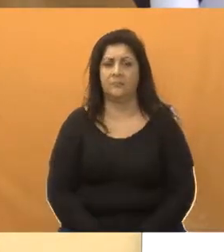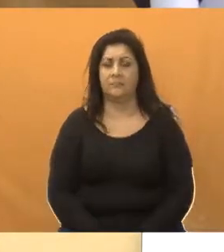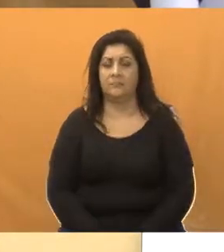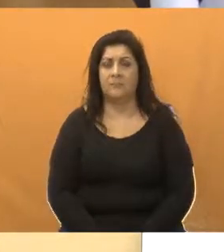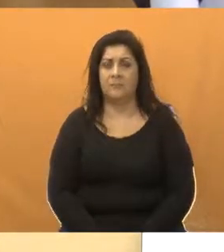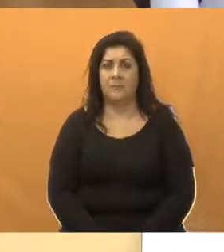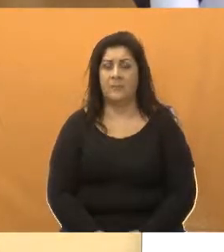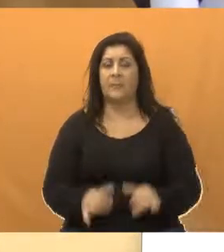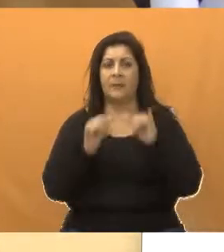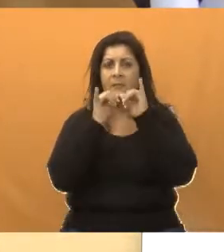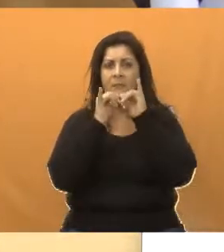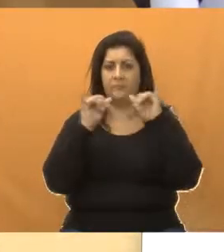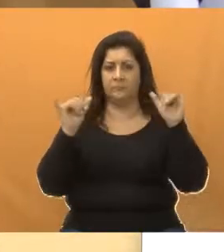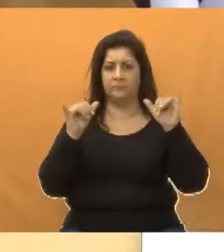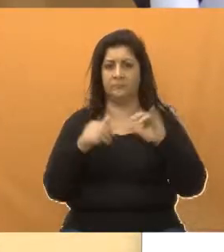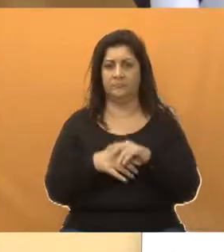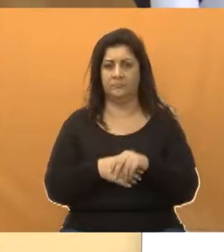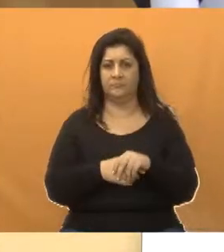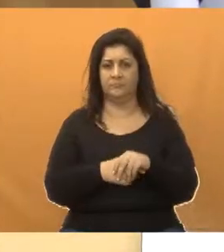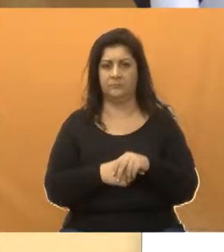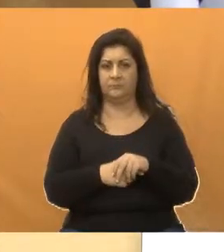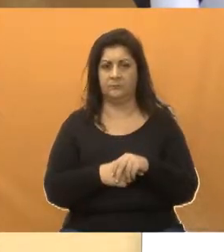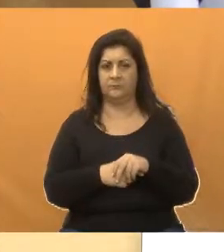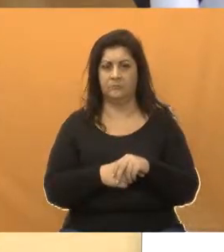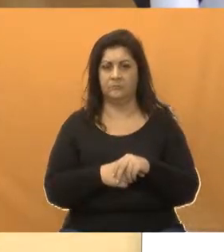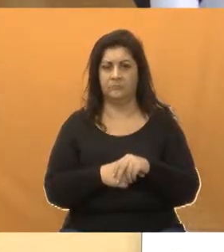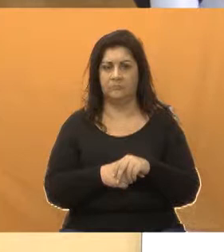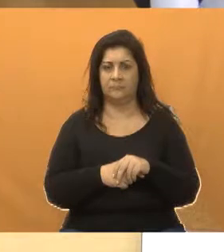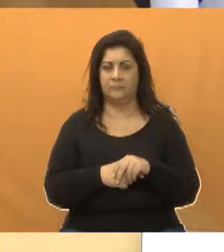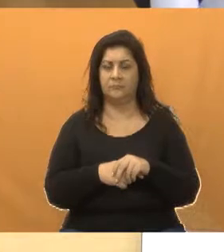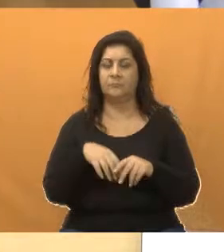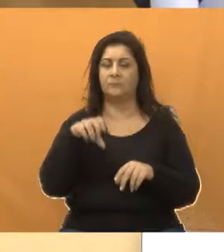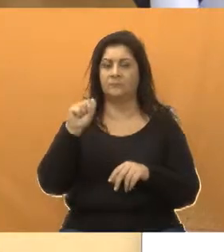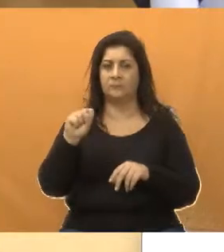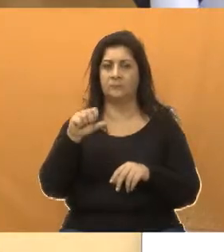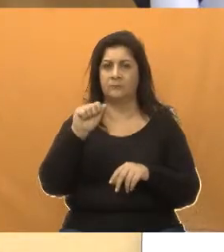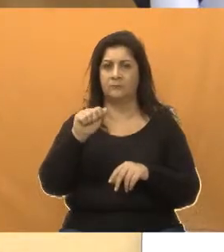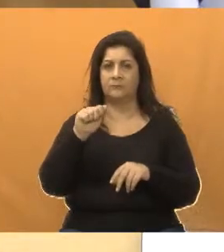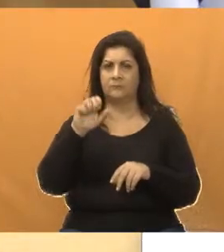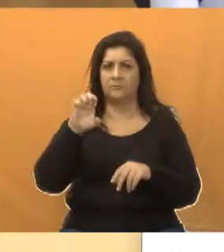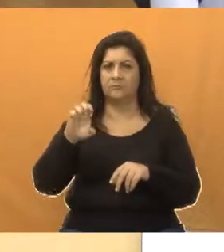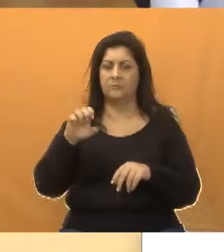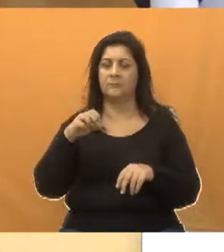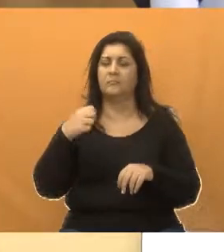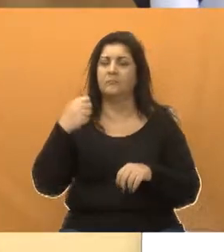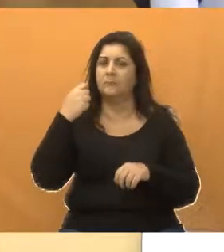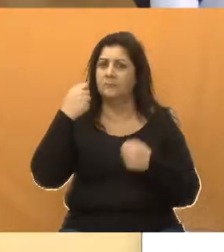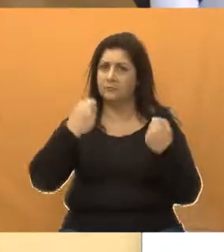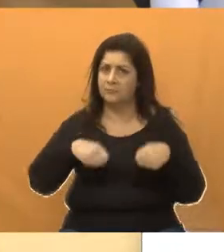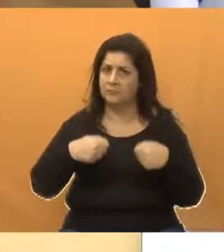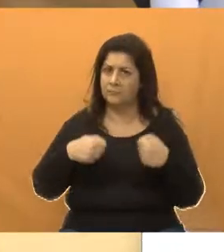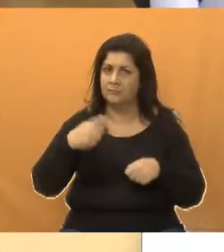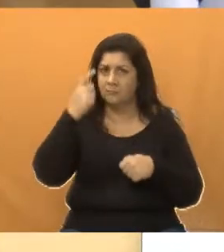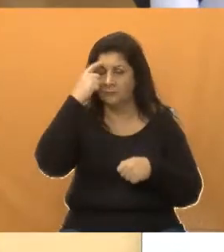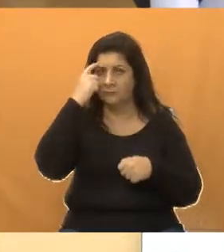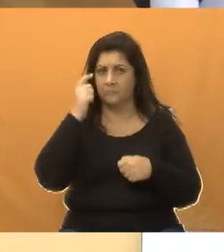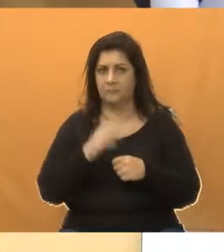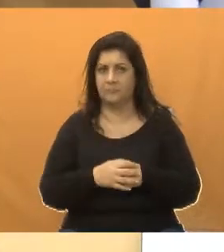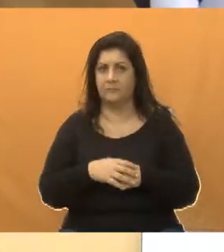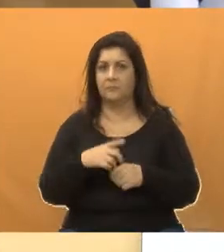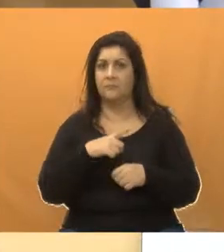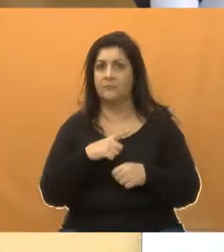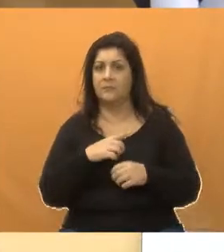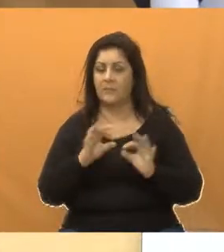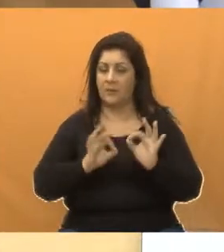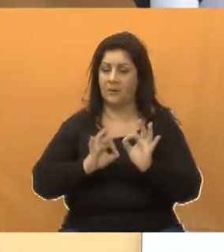quero dizer aqui, né, que é uma questão que acho que o SAI precisa avançar, ter uma política tarifária para